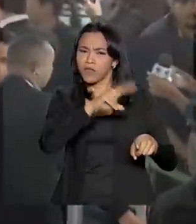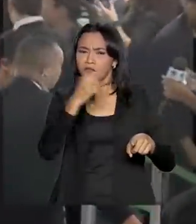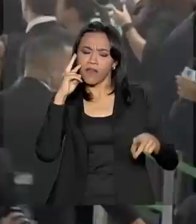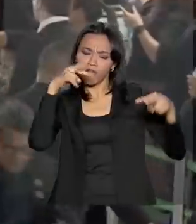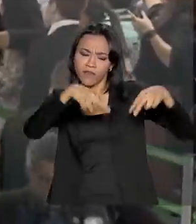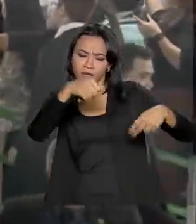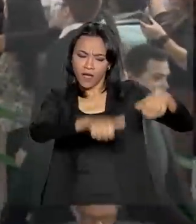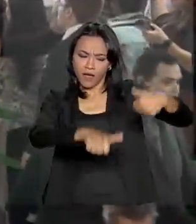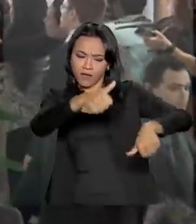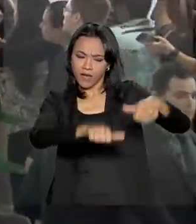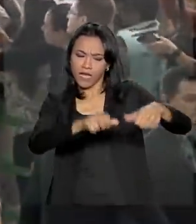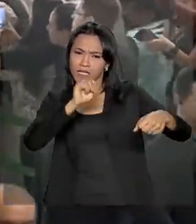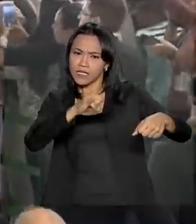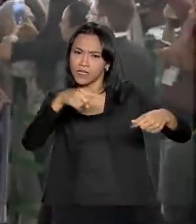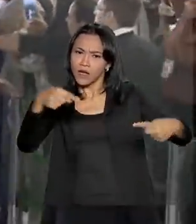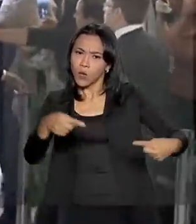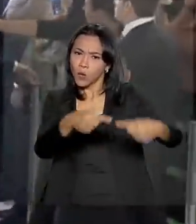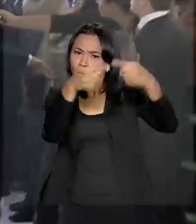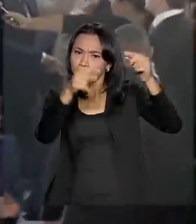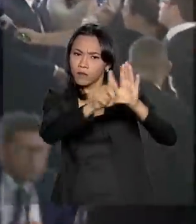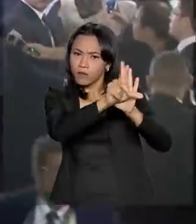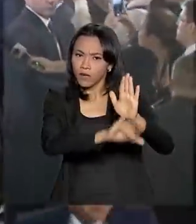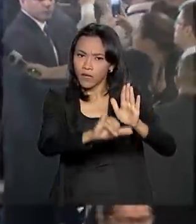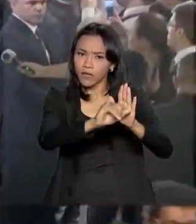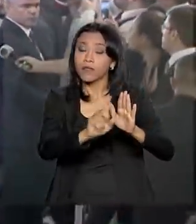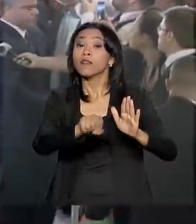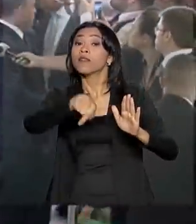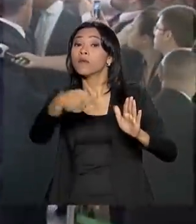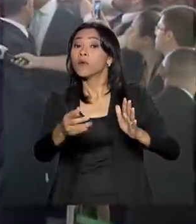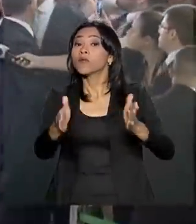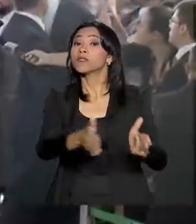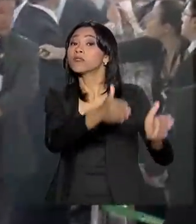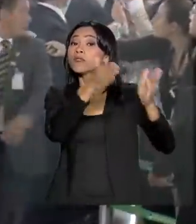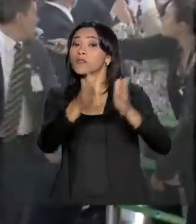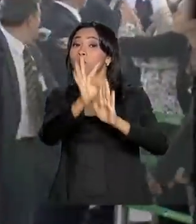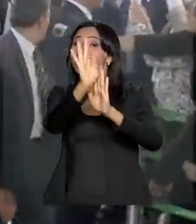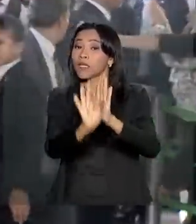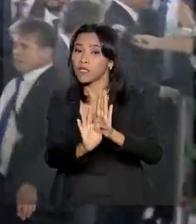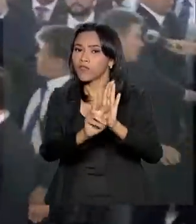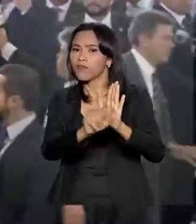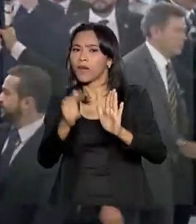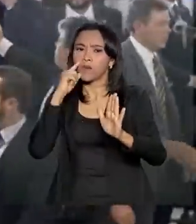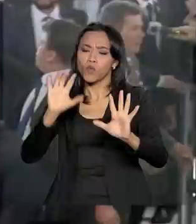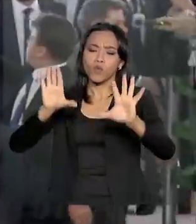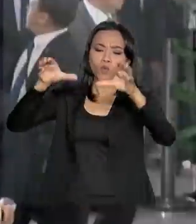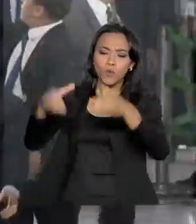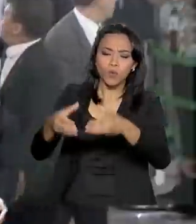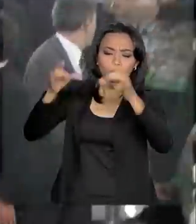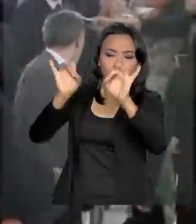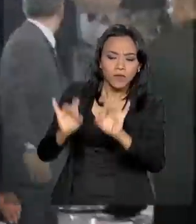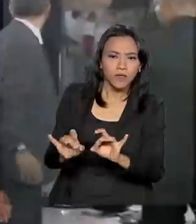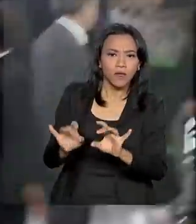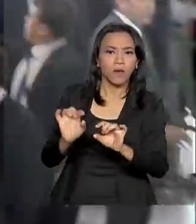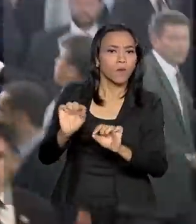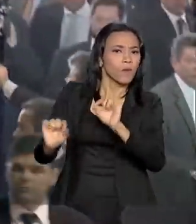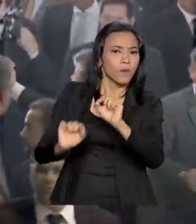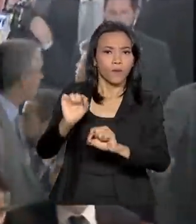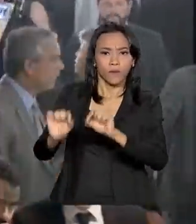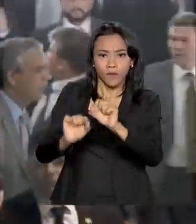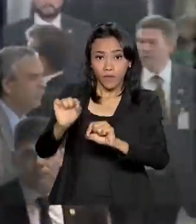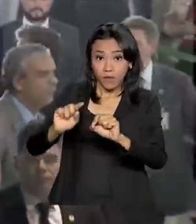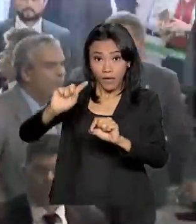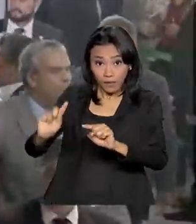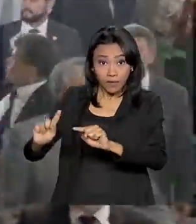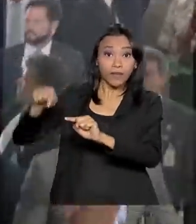avaliar a constitucionalidade do projeto. Depois, o texto tem que passar por uma comissão especial para então